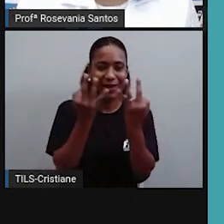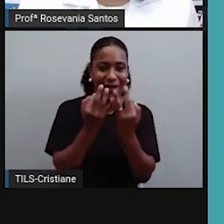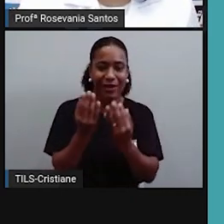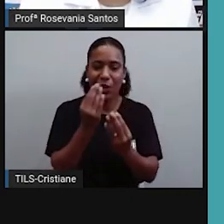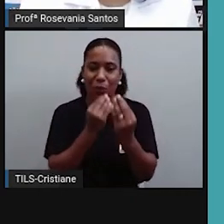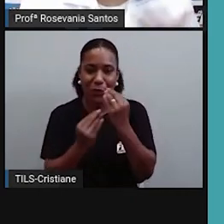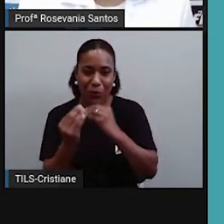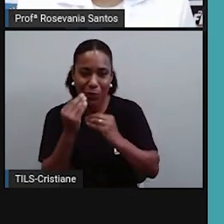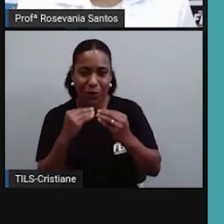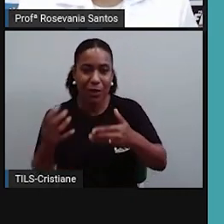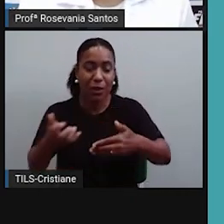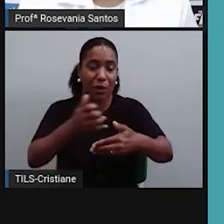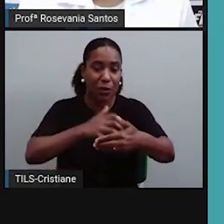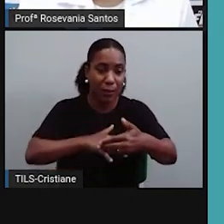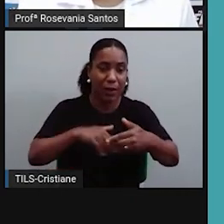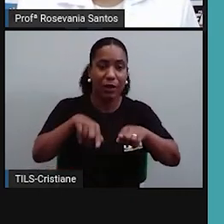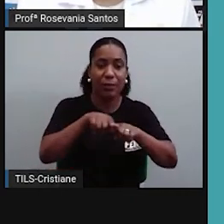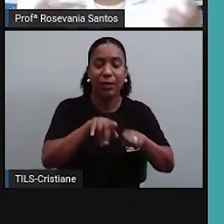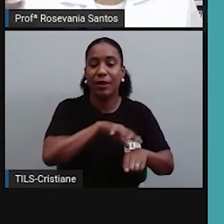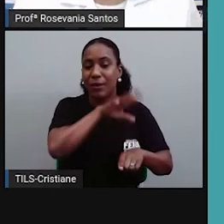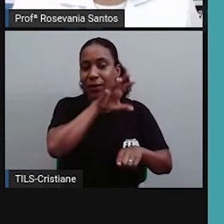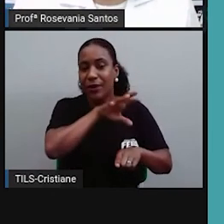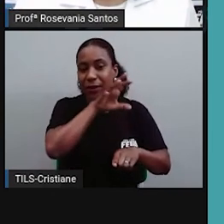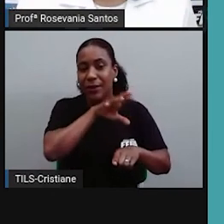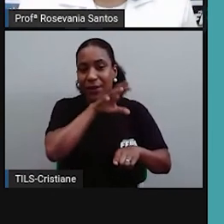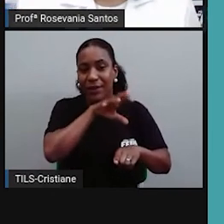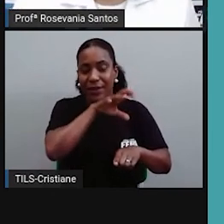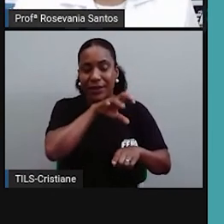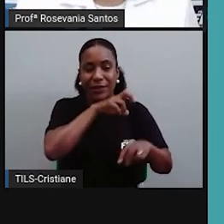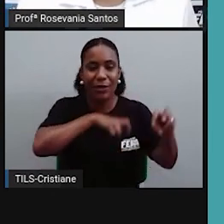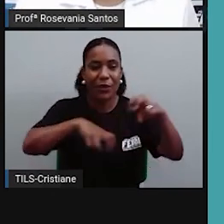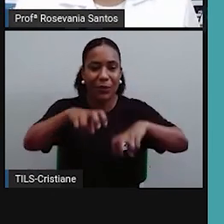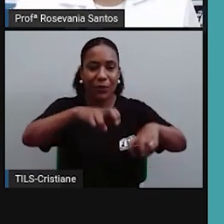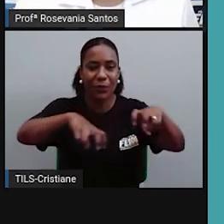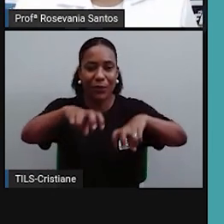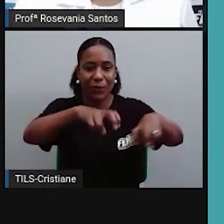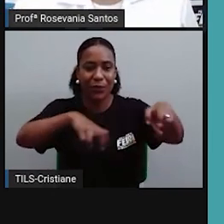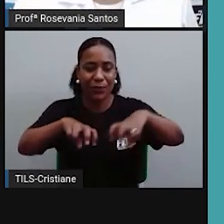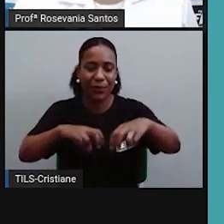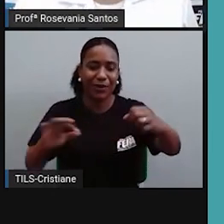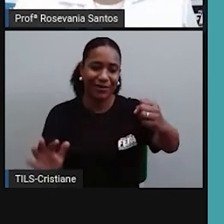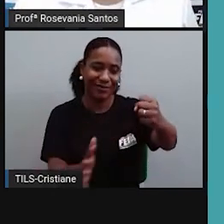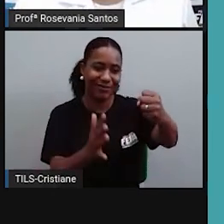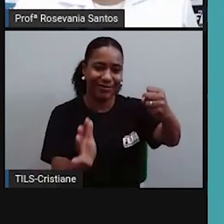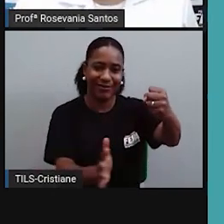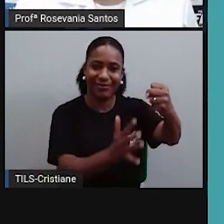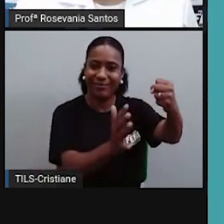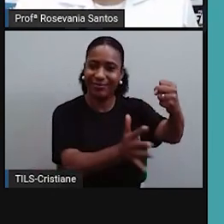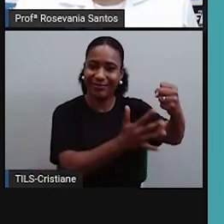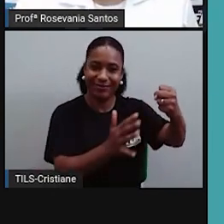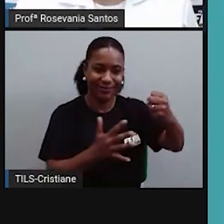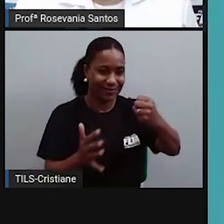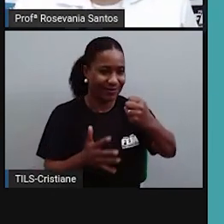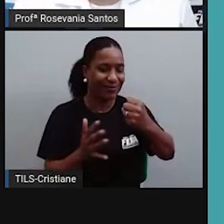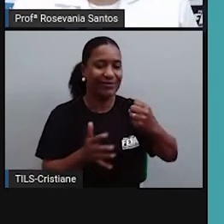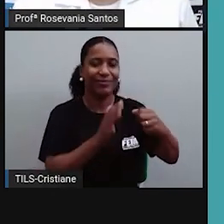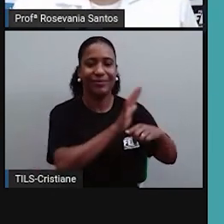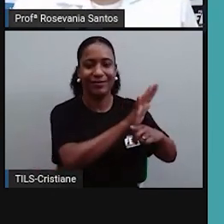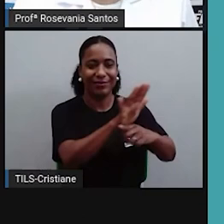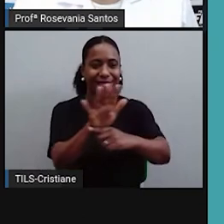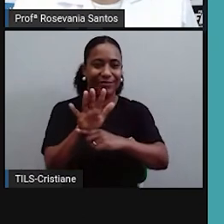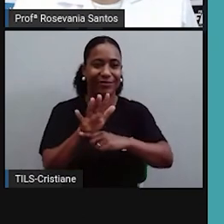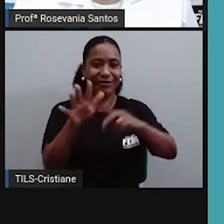Não especificamente para bebê. Mas, ali mesmo, para abastecer aquelas necessidades da